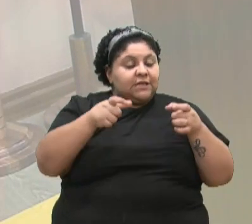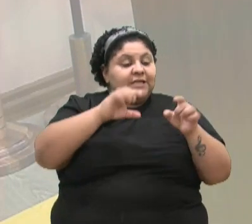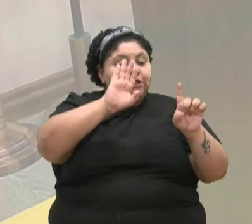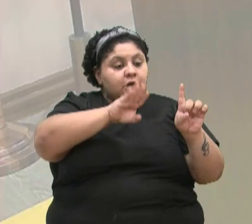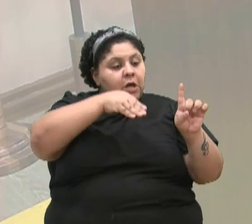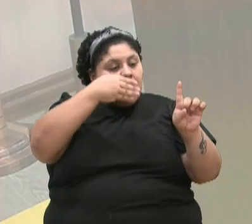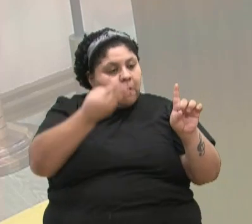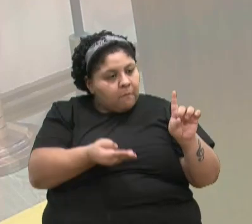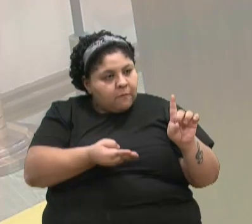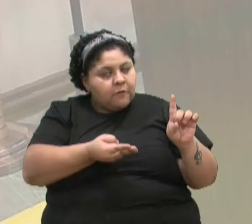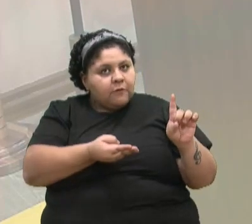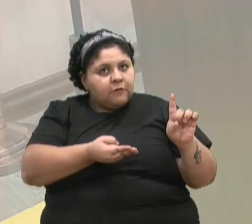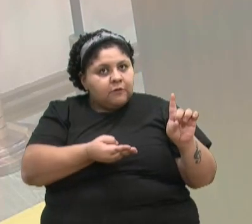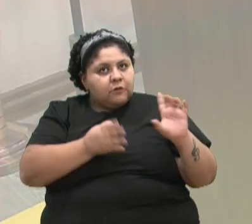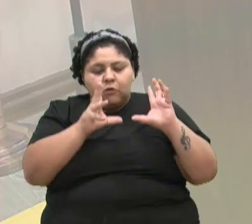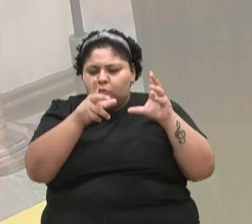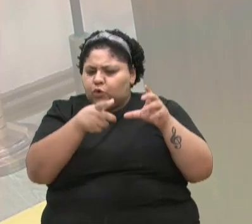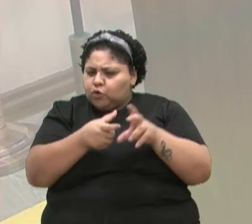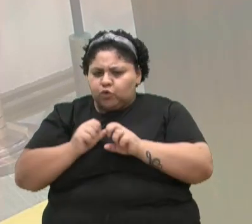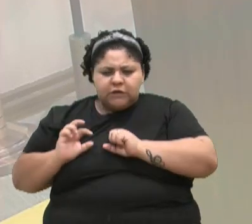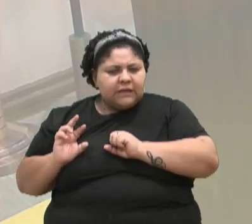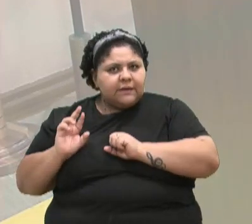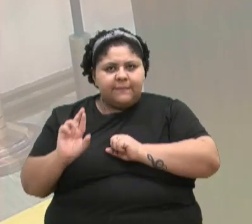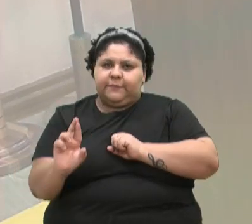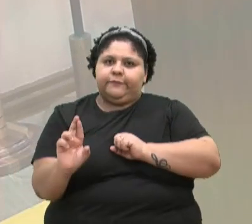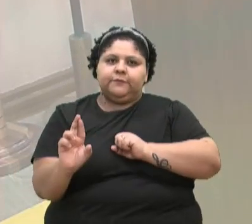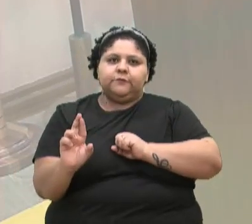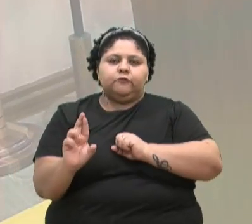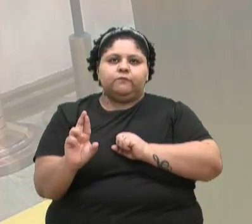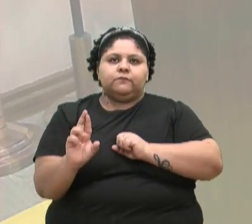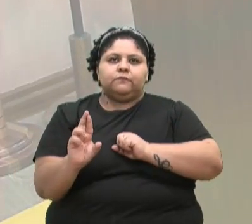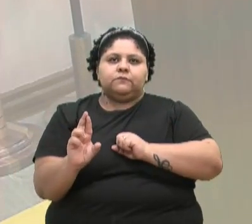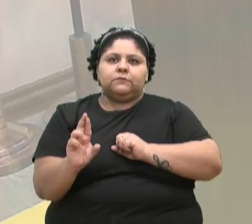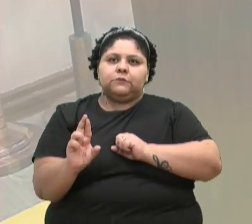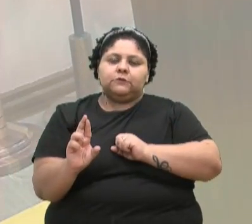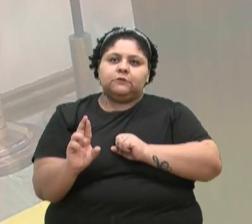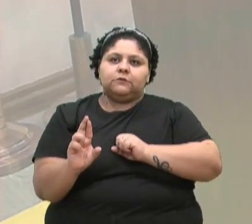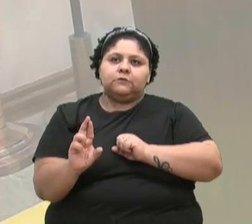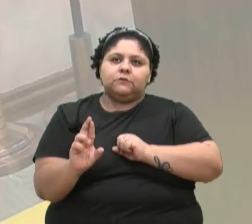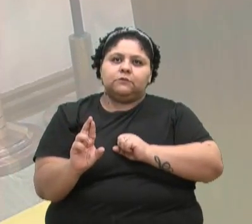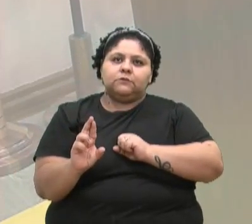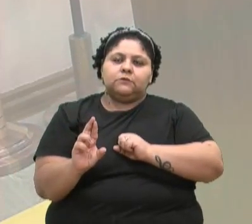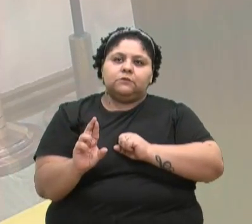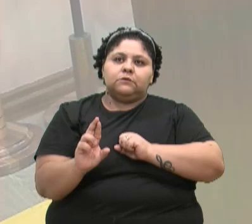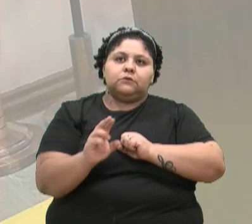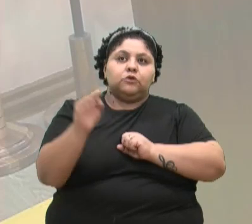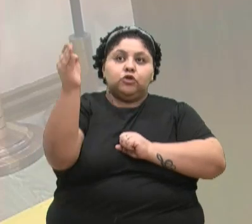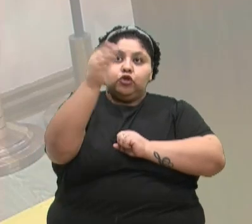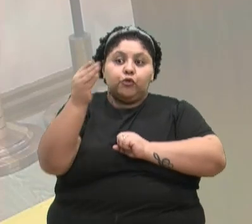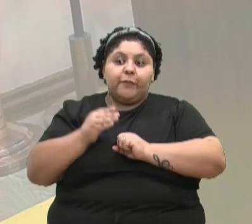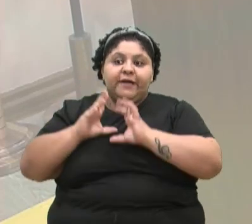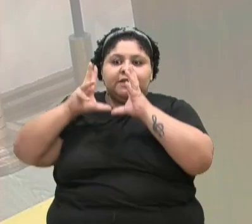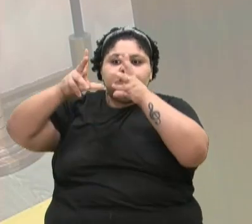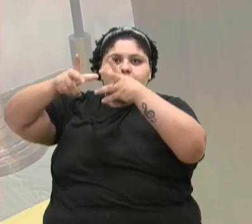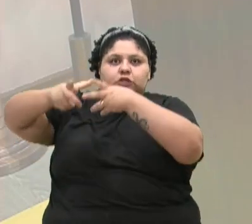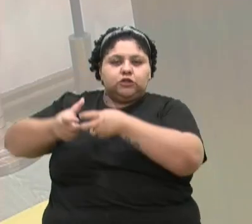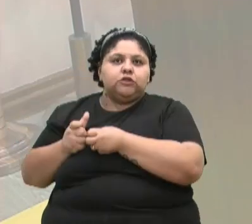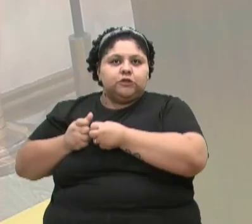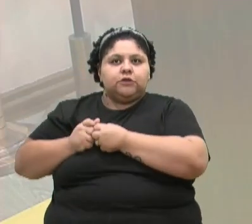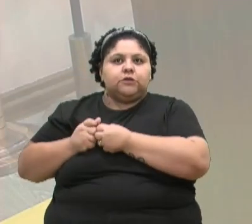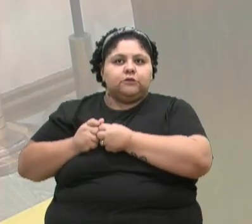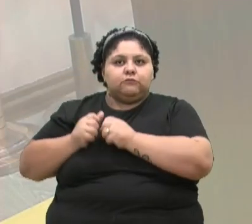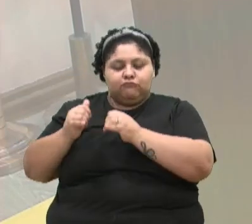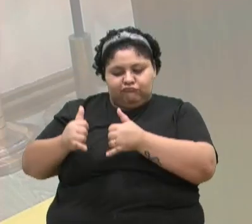homenageada por tudo aquilo que representa para o segmento no país inteiro, Tcheco Aoki, uma